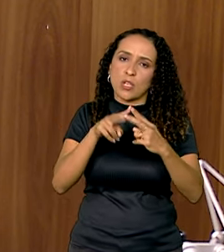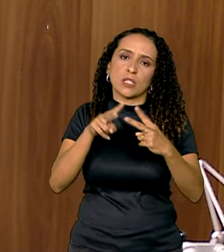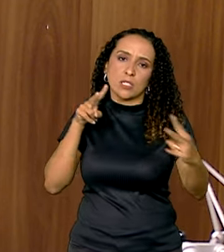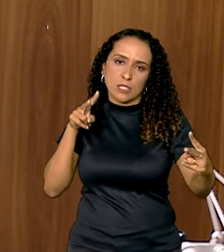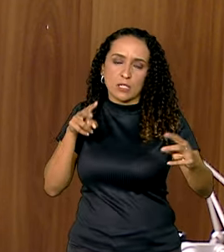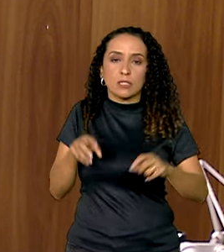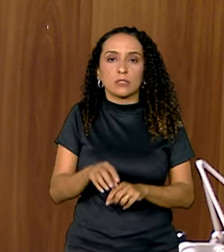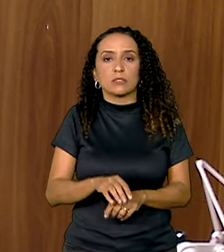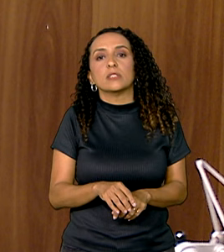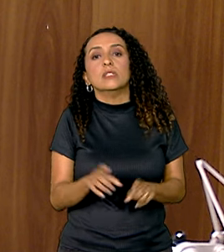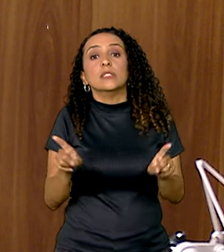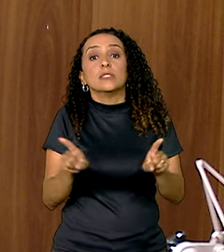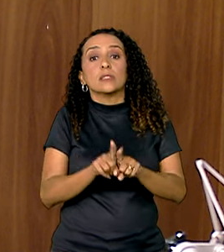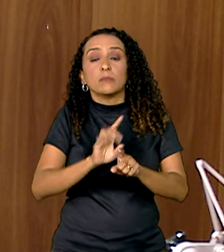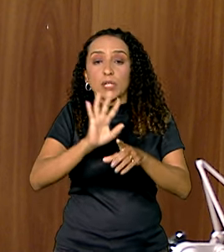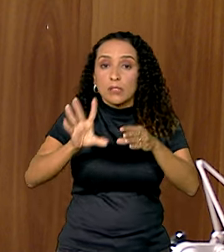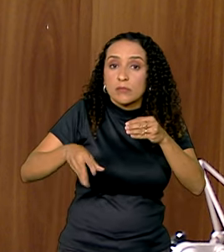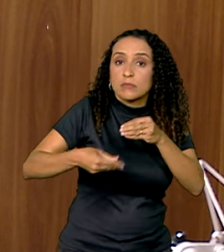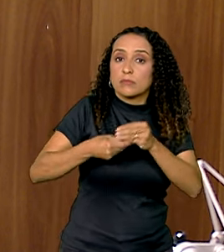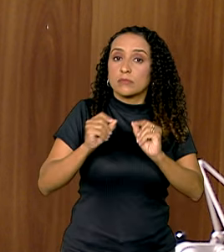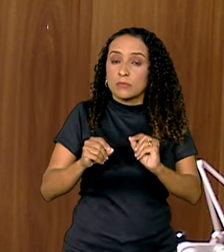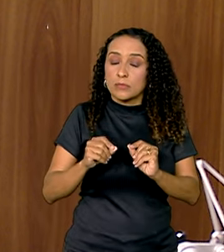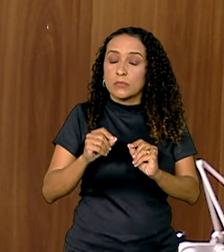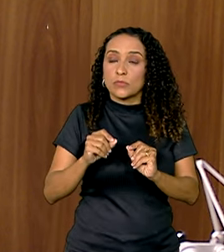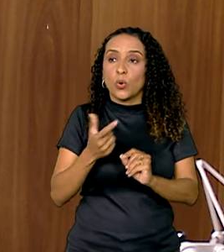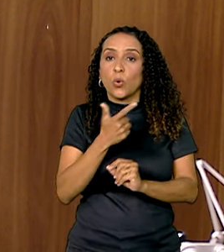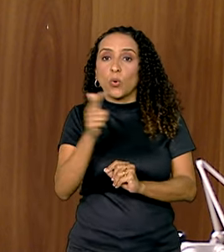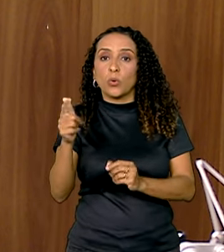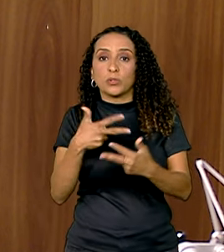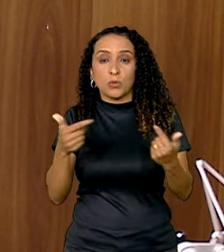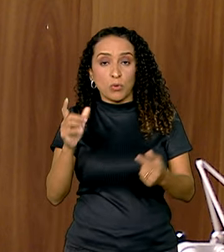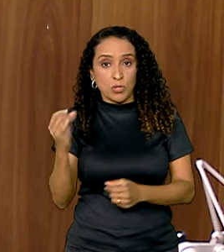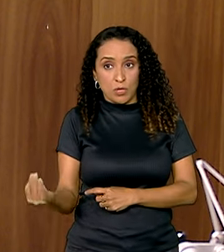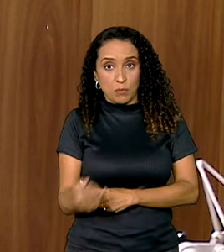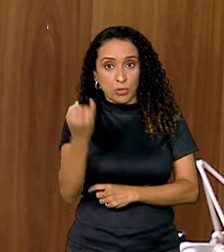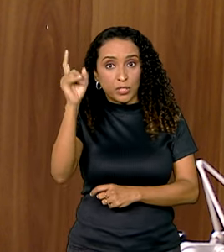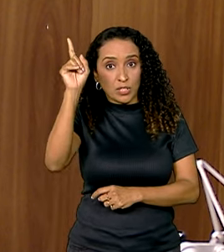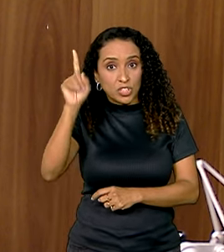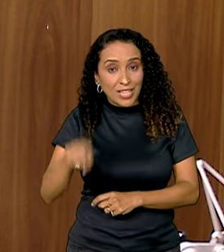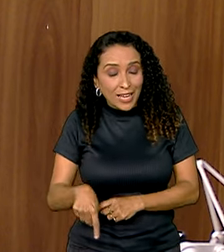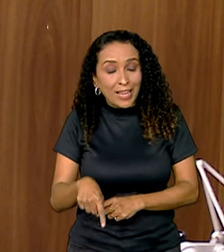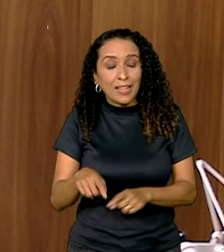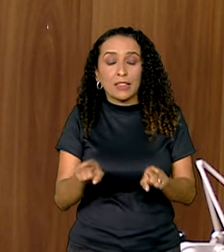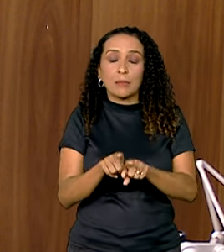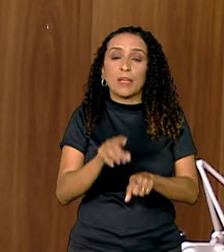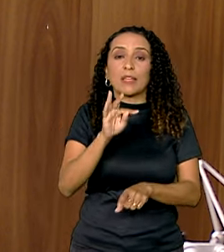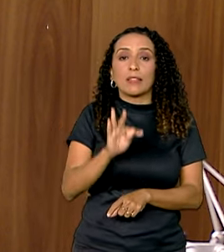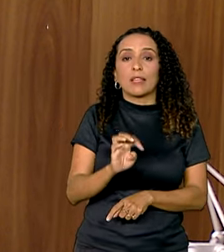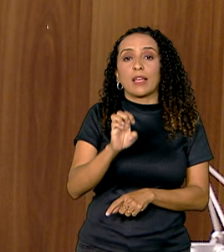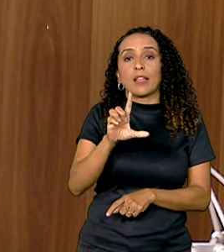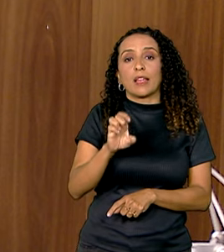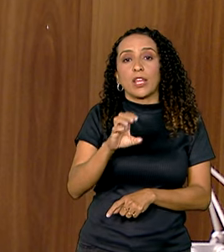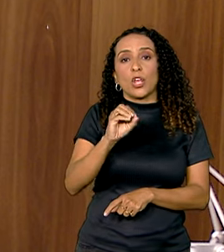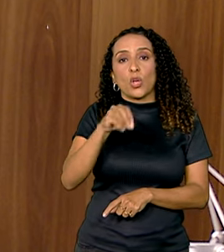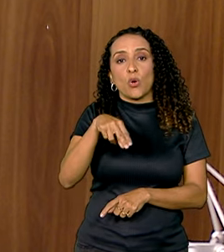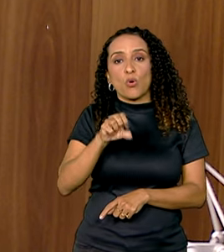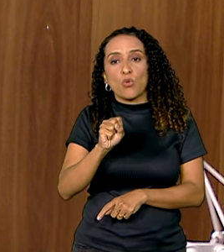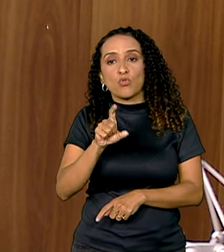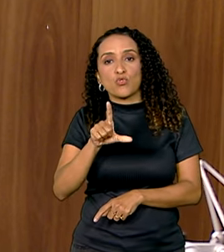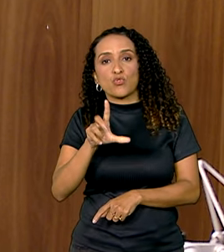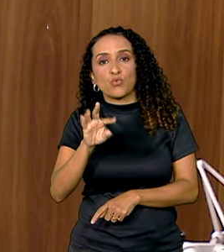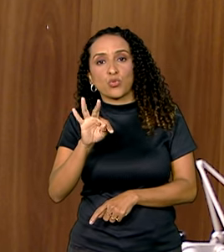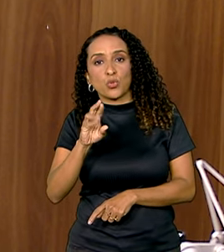eu também acrescento, que é algo muito importante no nosso programa, as teleconsultorias. Eu tive a oportunidade